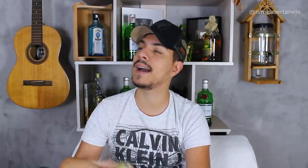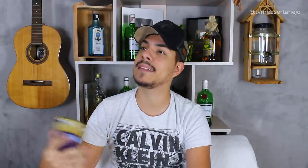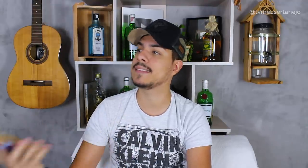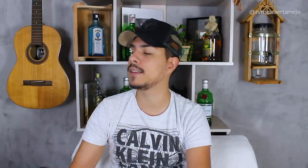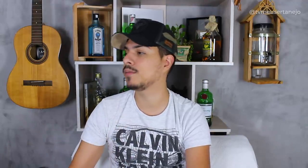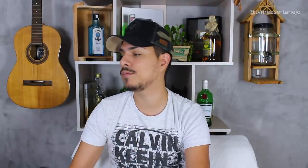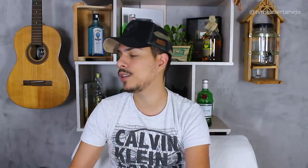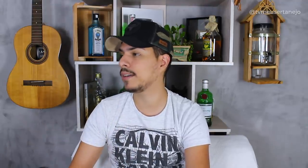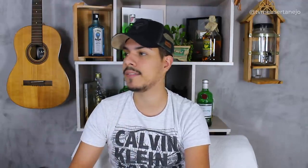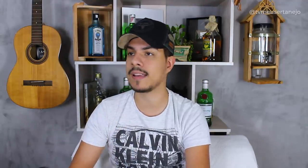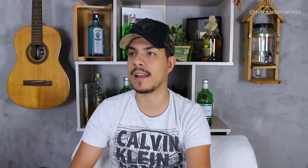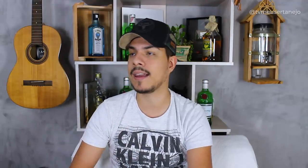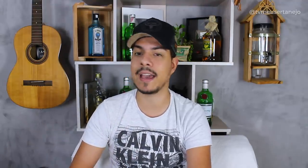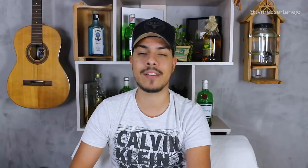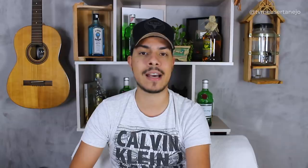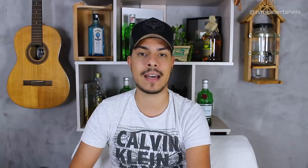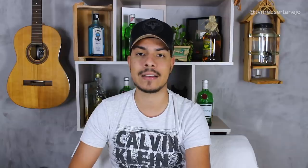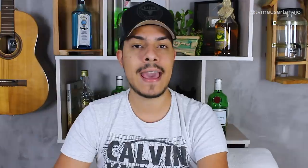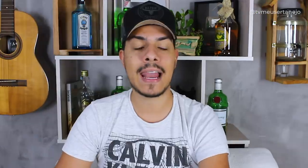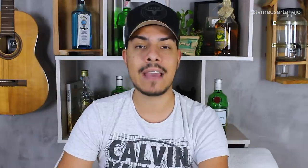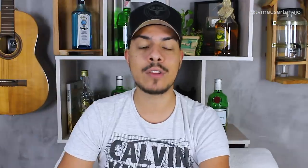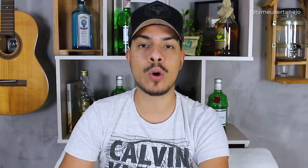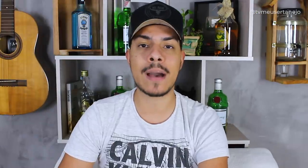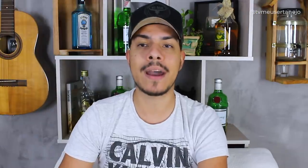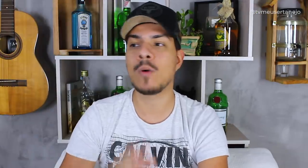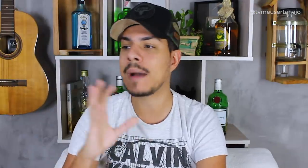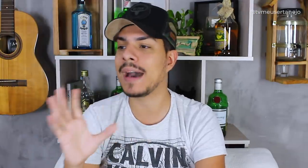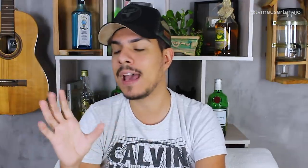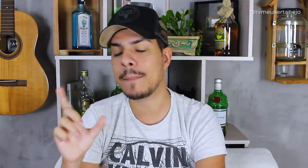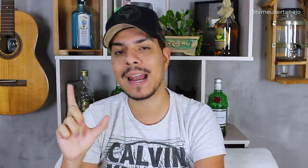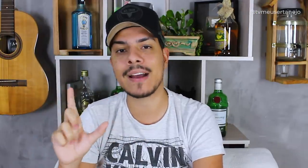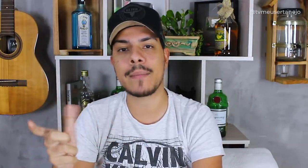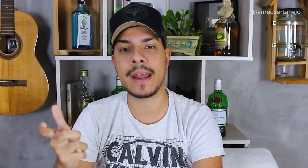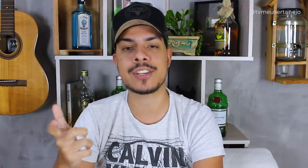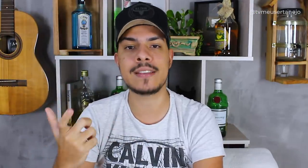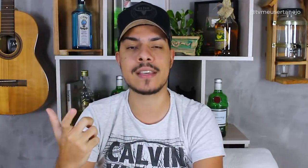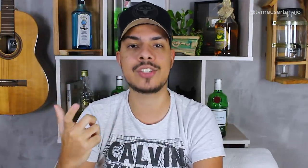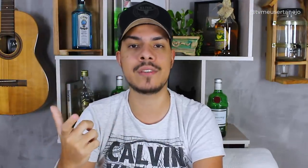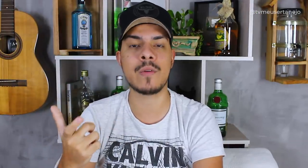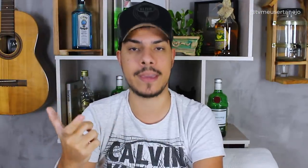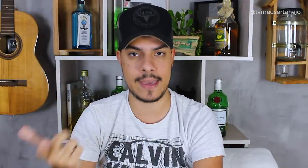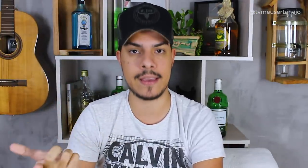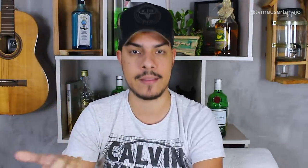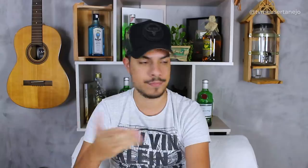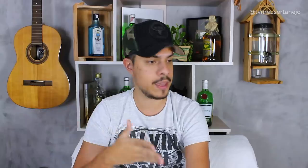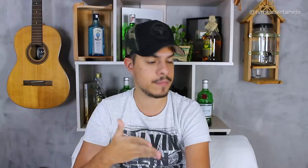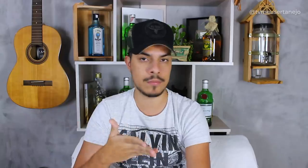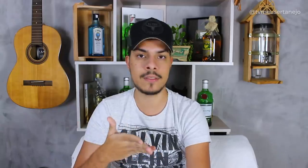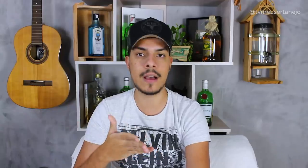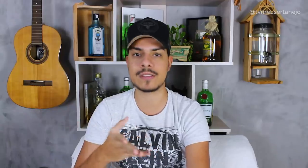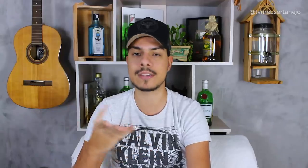fez piadas que não tinha que estar na live. Cara, é a live do cabaré. O cabaré, a palavra cabaré já incentiva o quê?